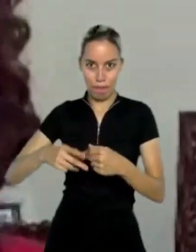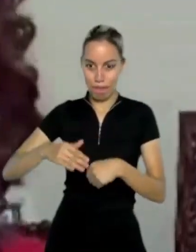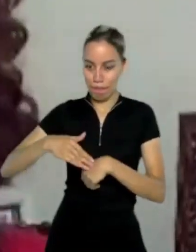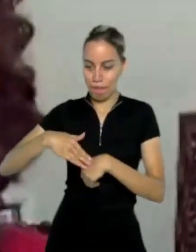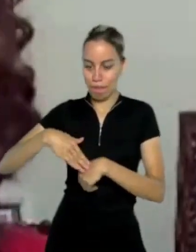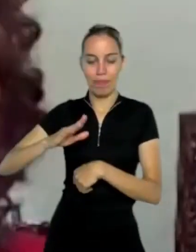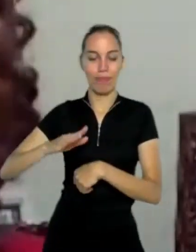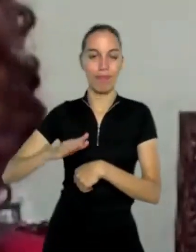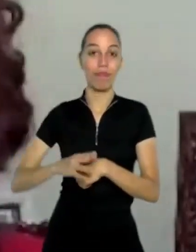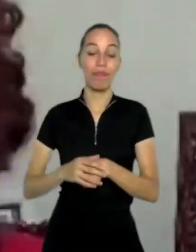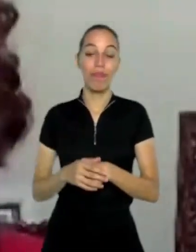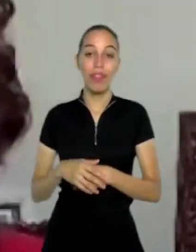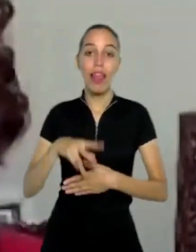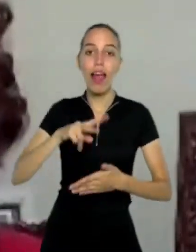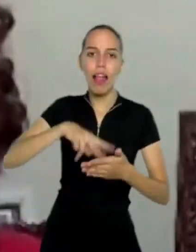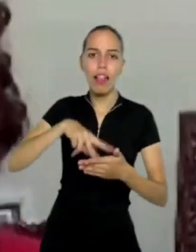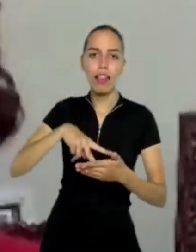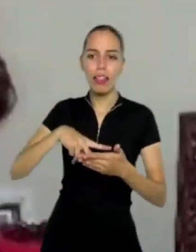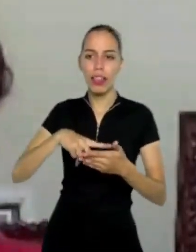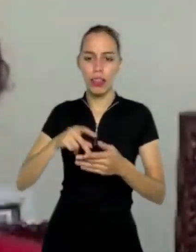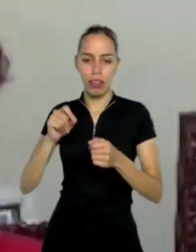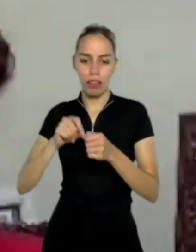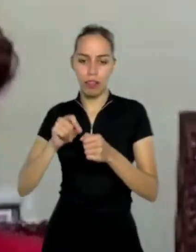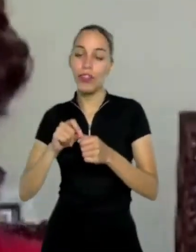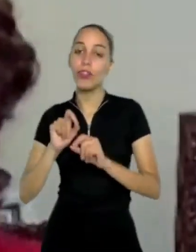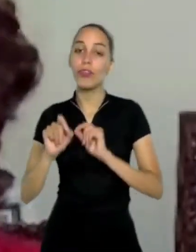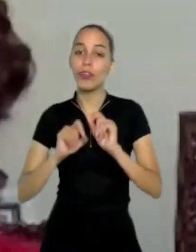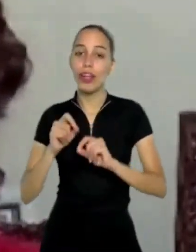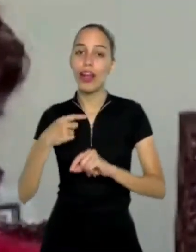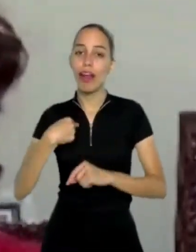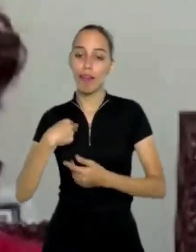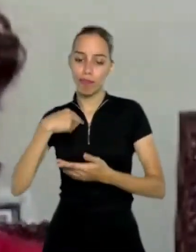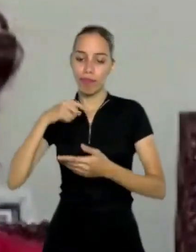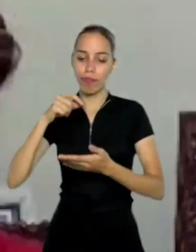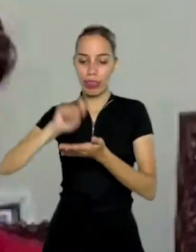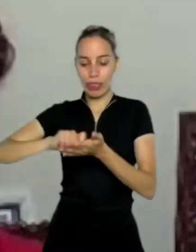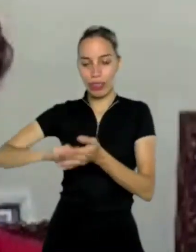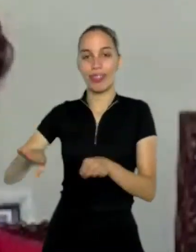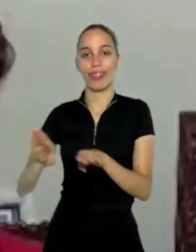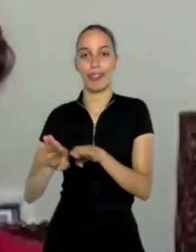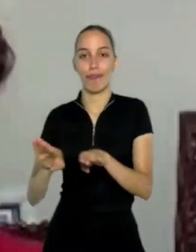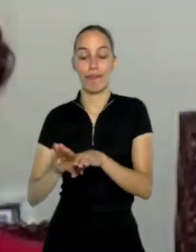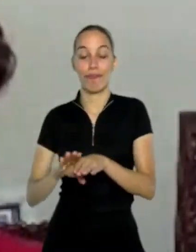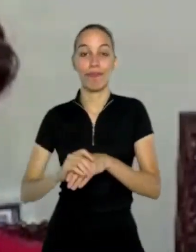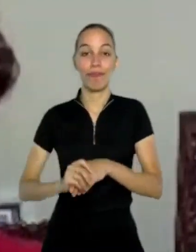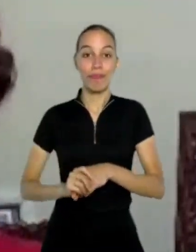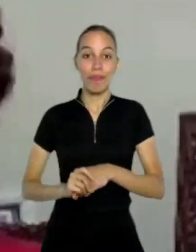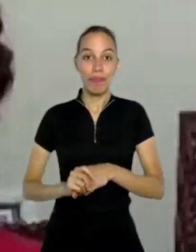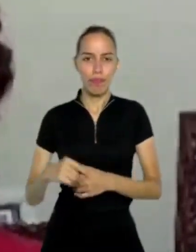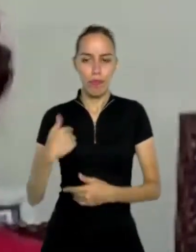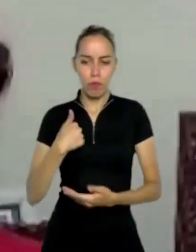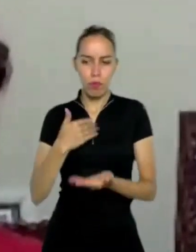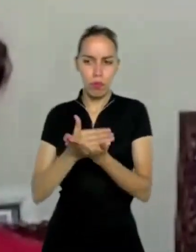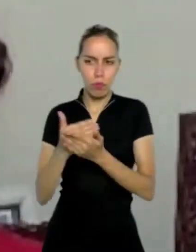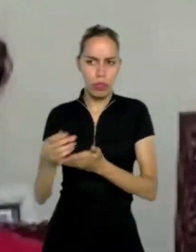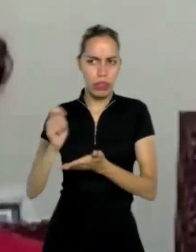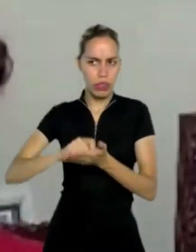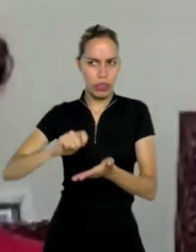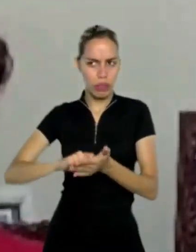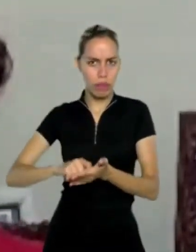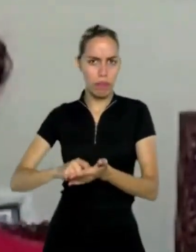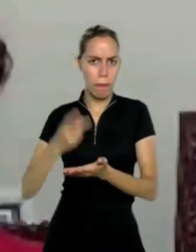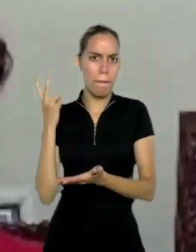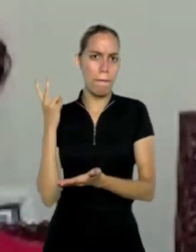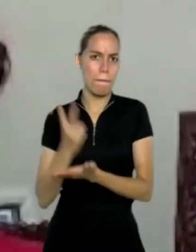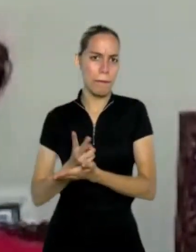E, assim, a leitura levou à escrita, né? E, assim, eu comecei a escrever mesmo